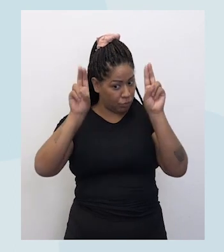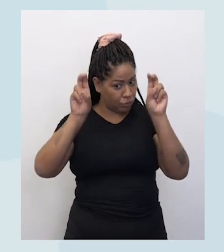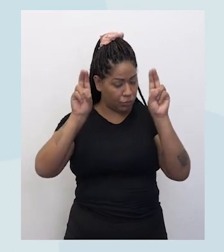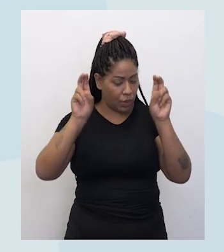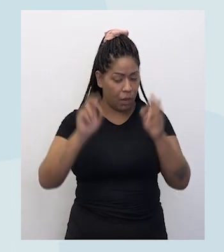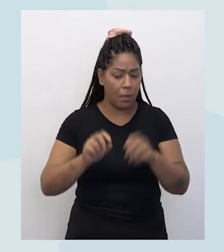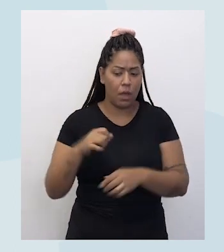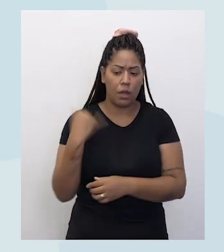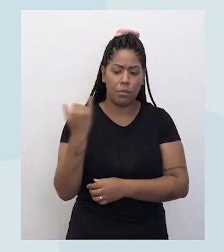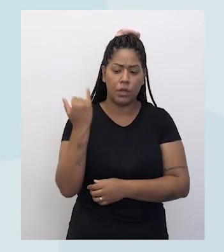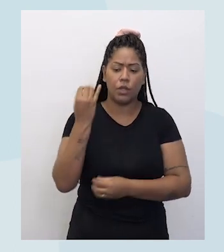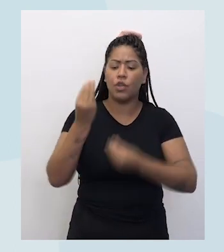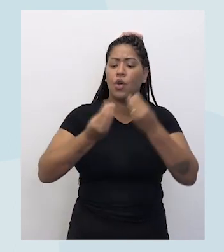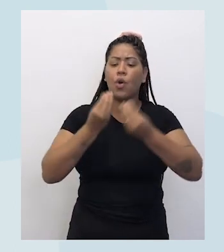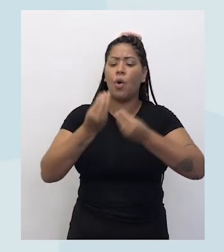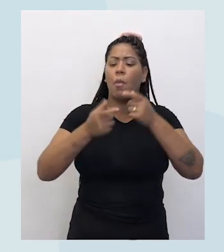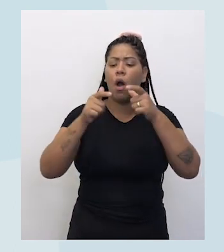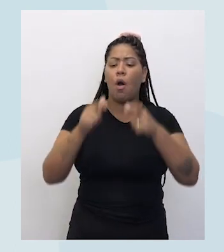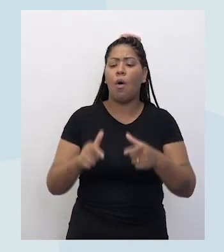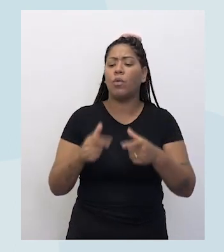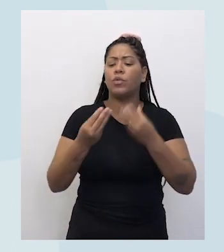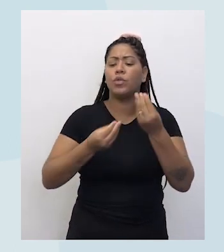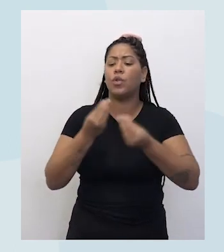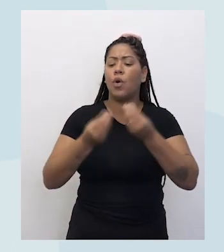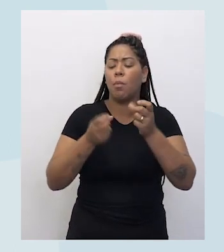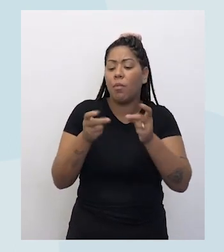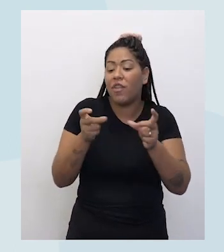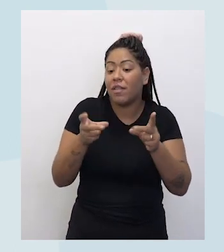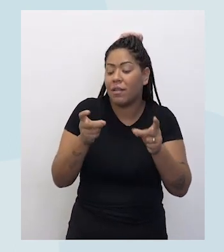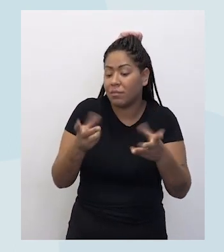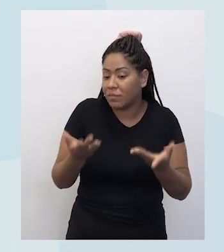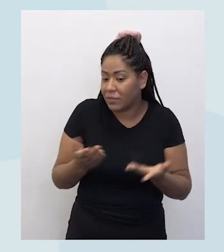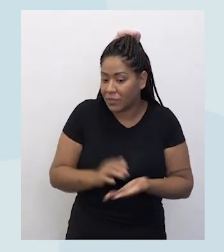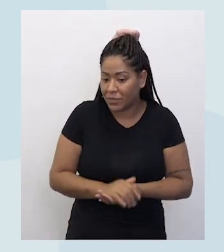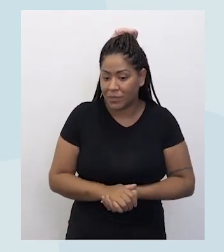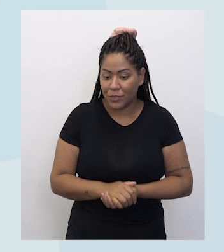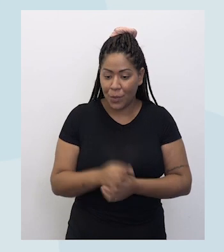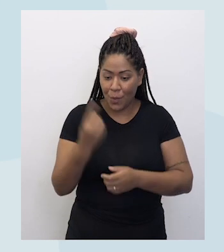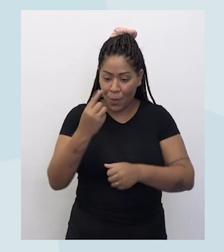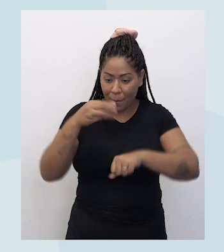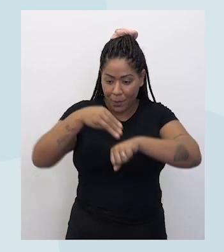onde seria, como seria? Escreva uma mensagem interessante aí, 1 minuto.